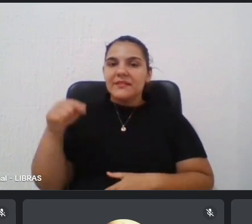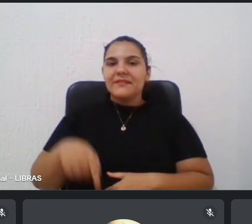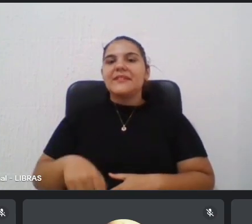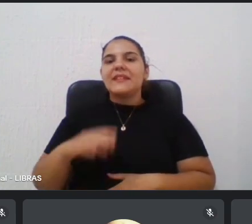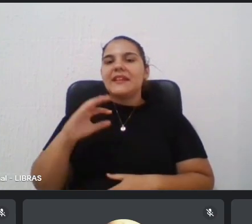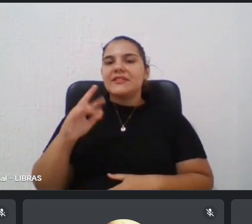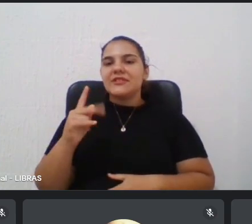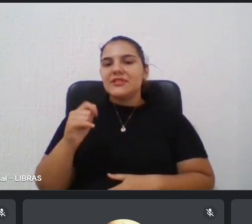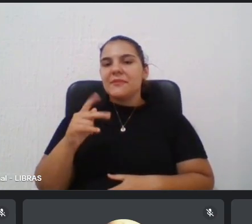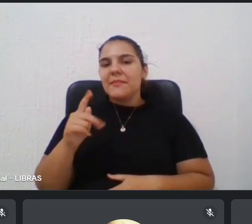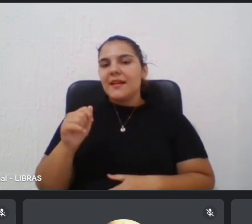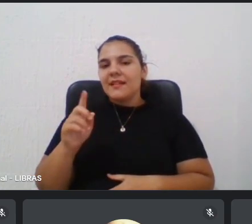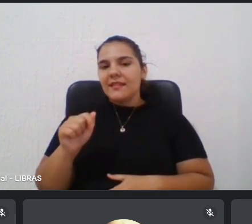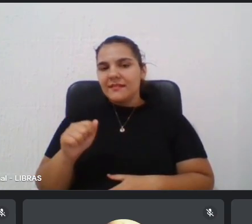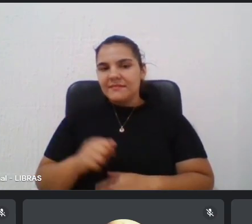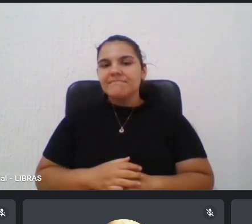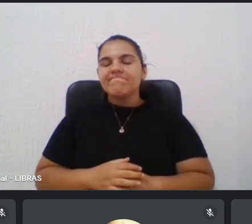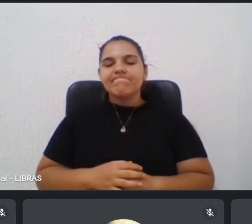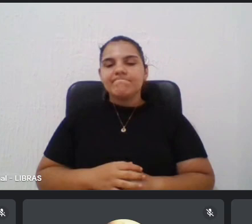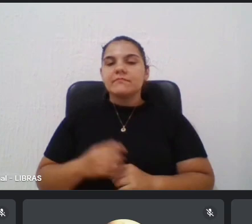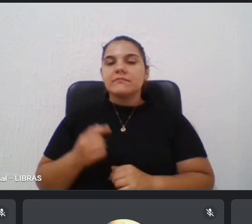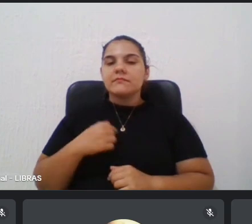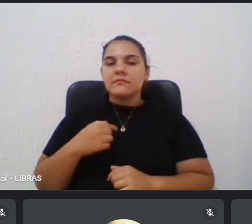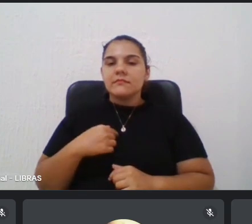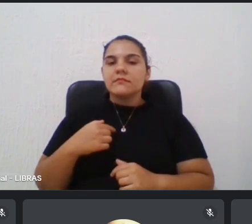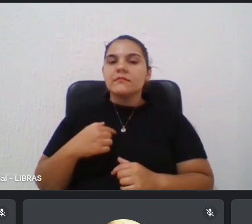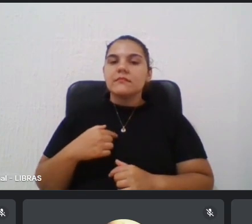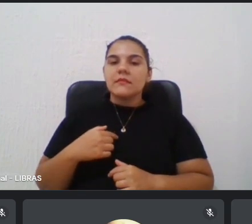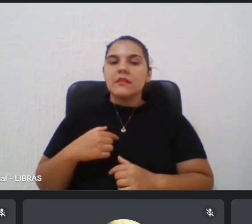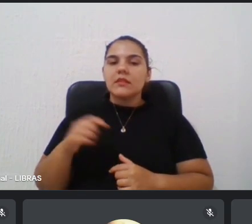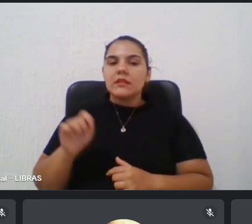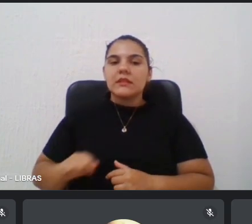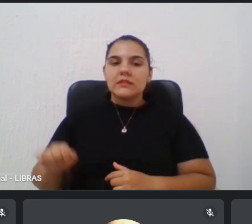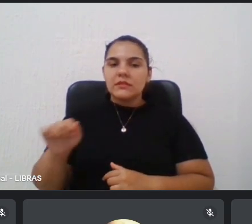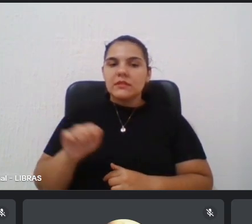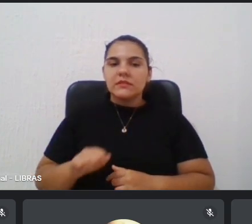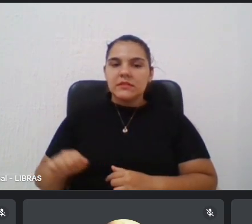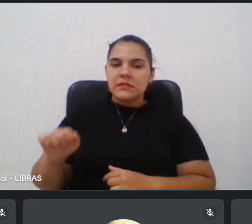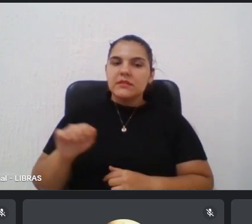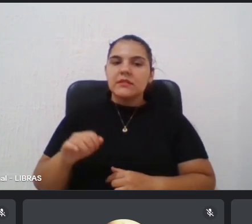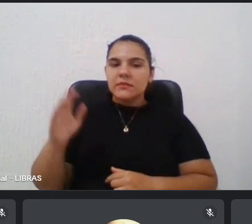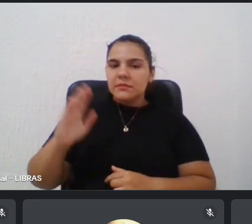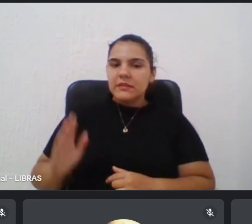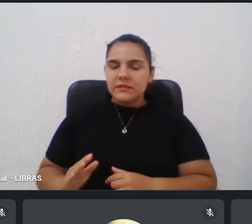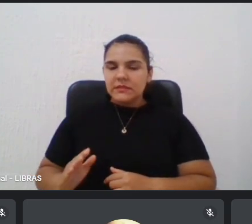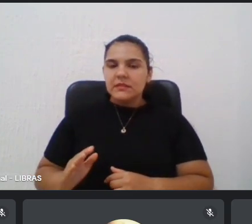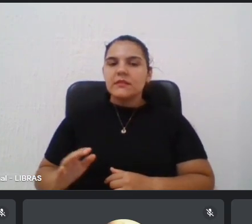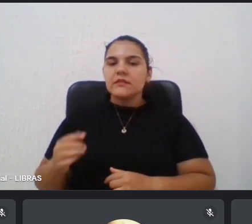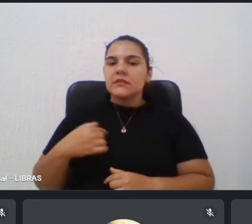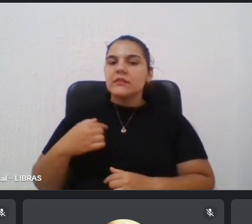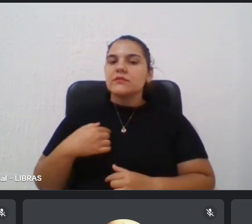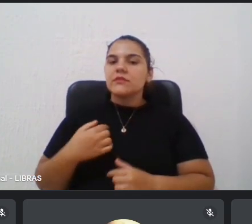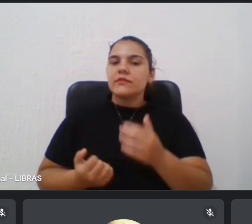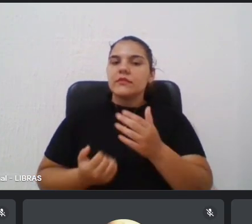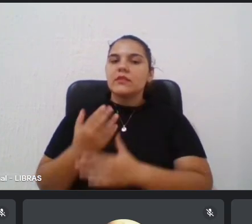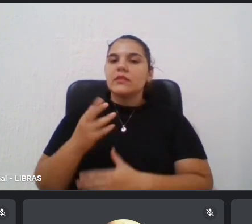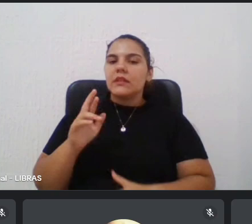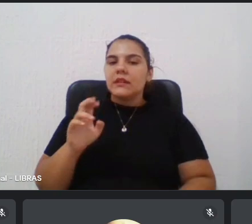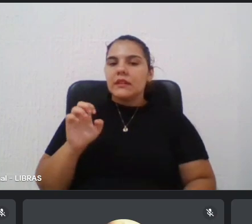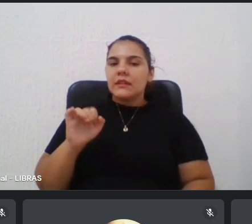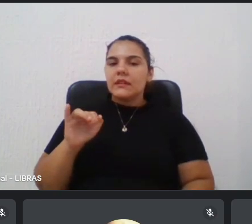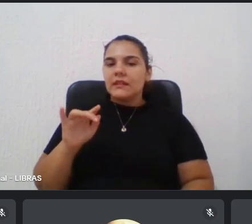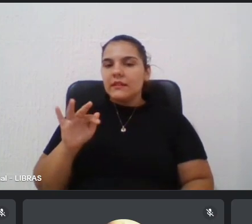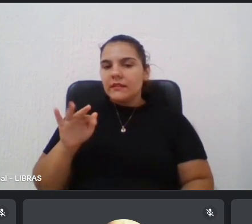Eu faço parte da Associação Psicodélica do Brasil. Eu sou cofundadora da Renfa também, que é a Rede Nacional de Feministas